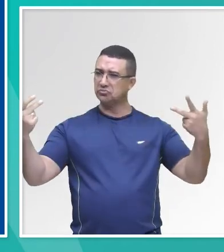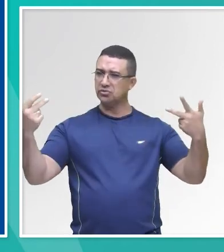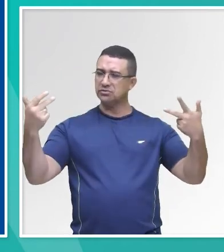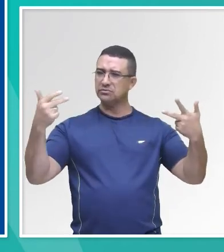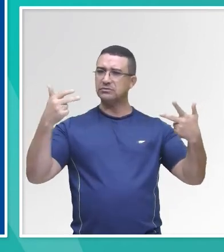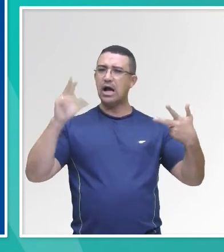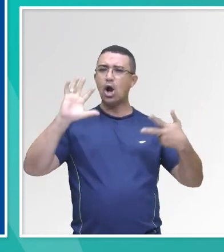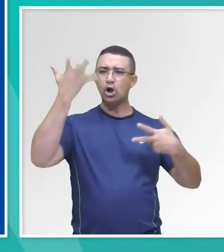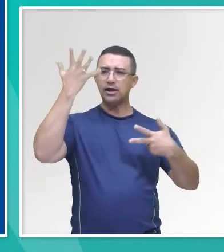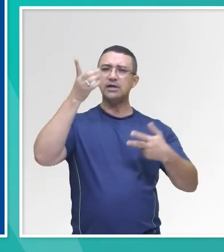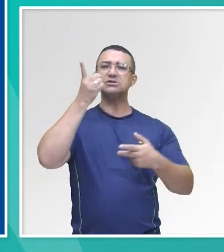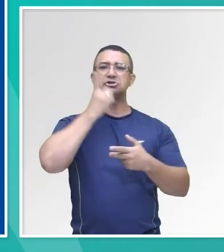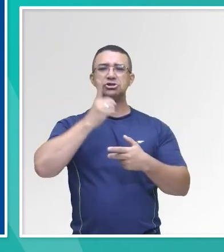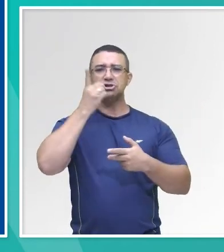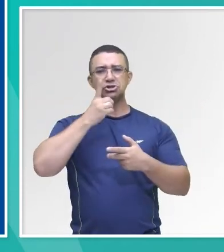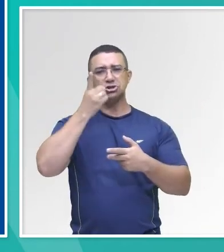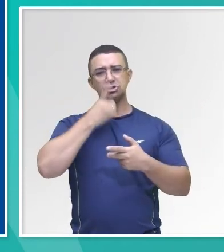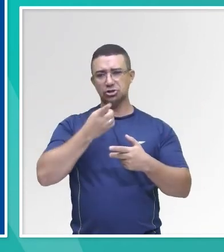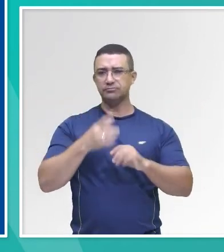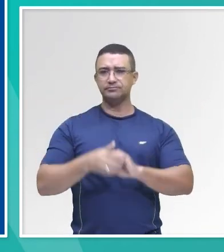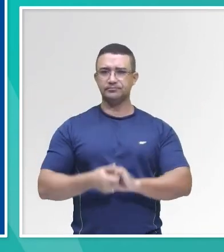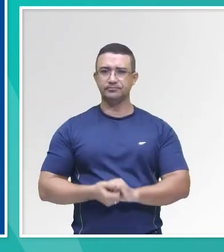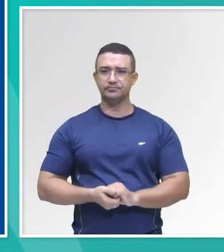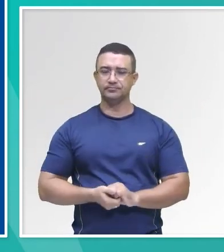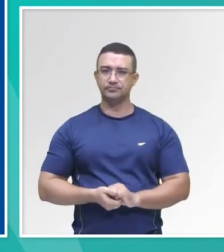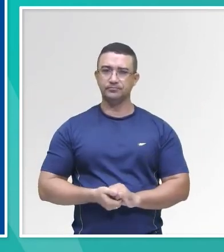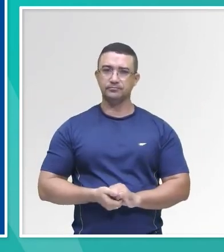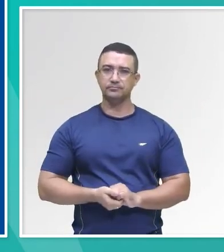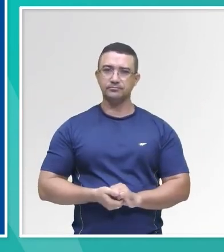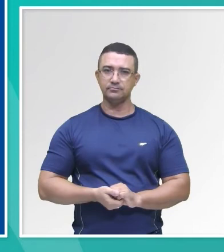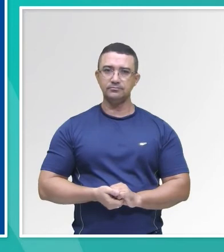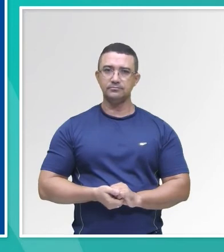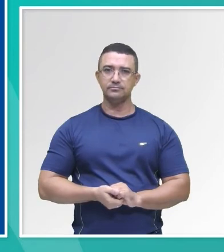cotidiano. Professor, me explique melhor